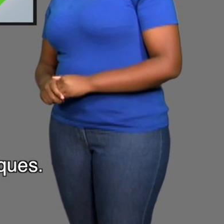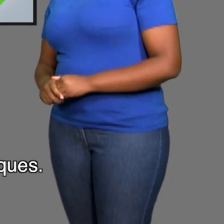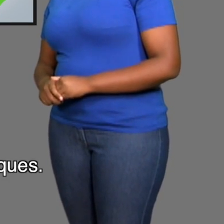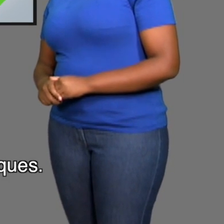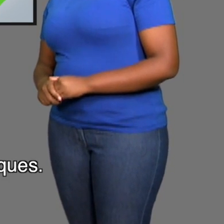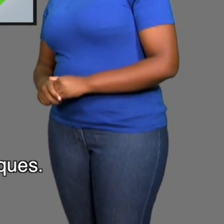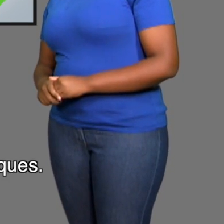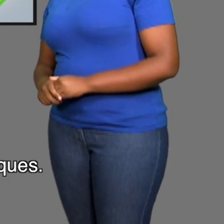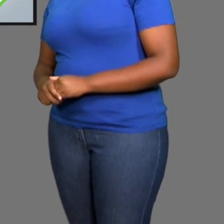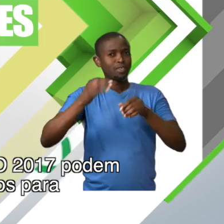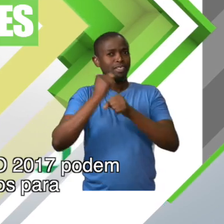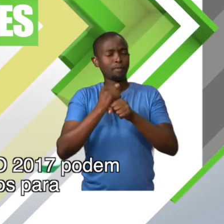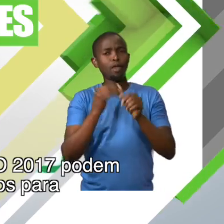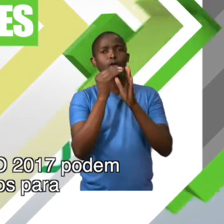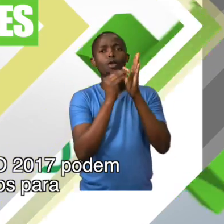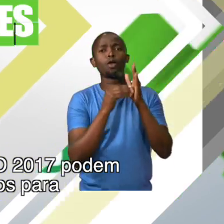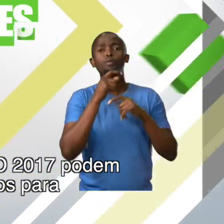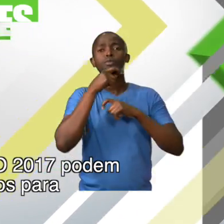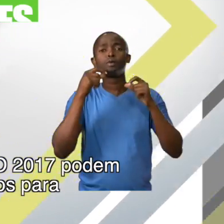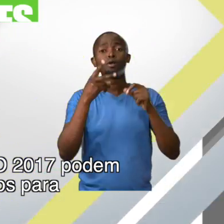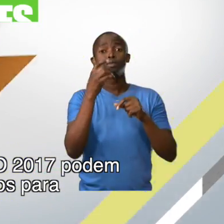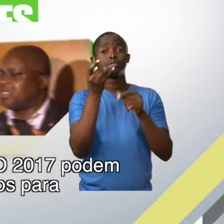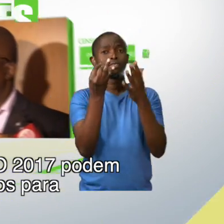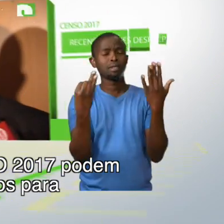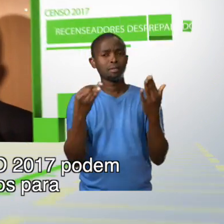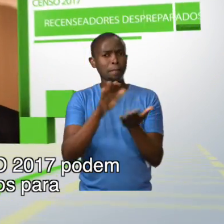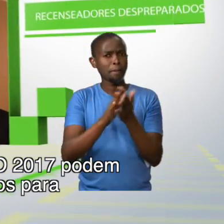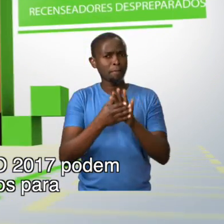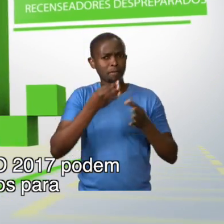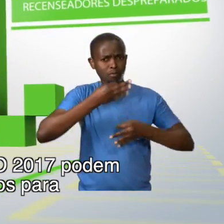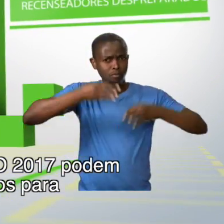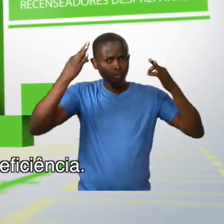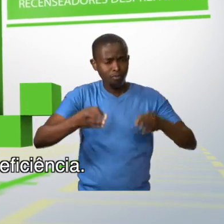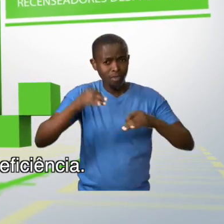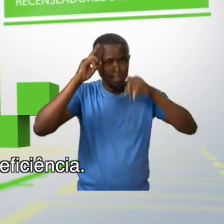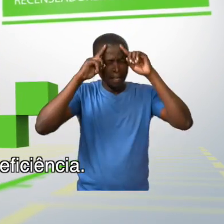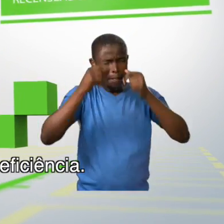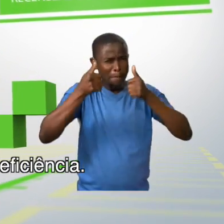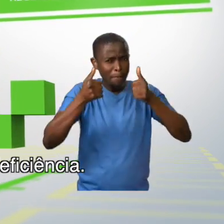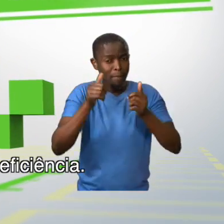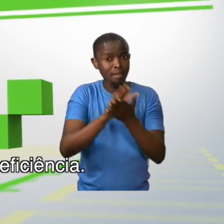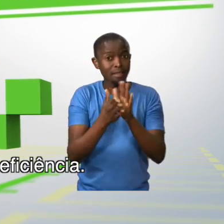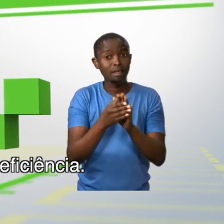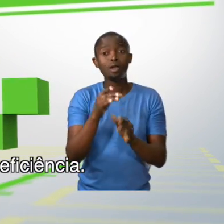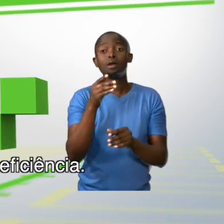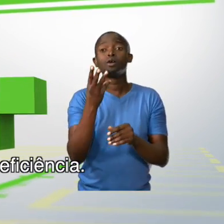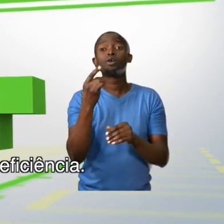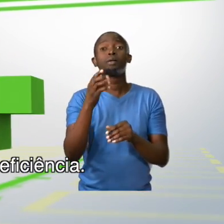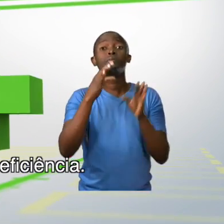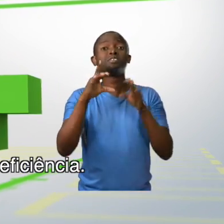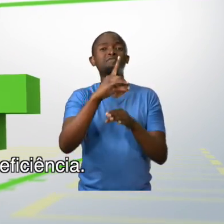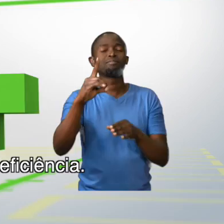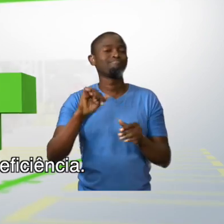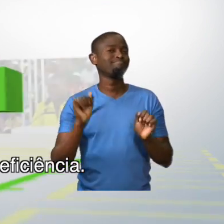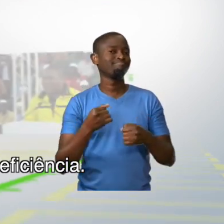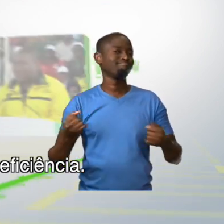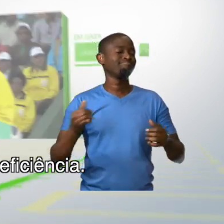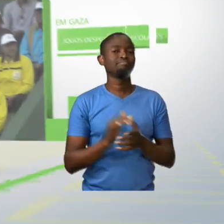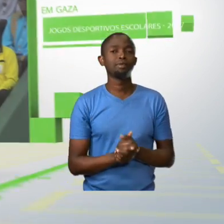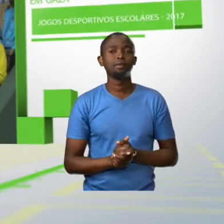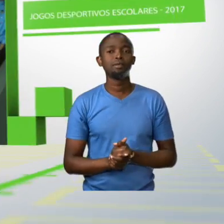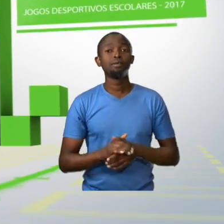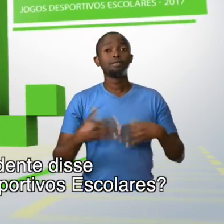aos destaques. Recenseadores do Censo 2017 podem não estar preparados para inquirir pessoas